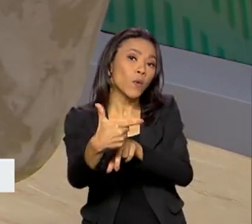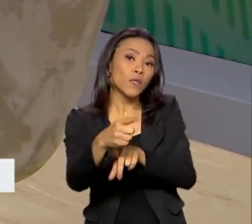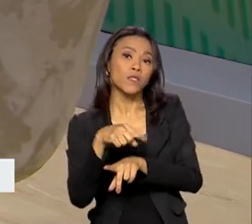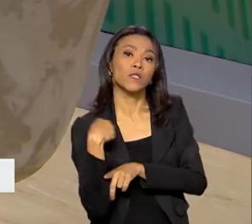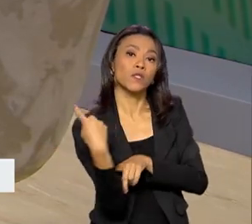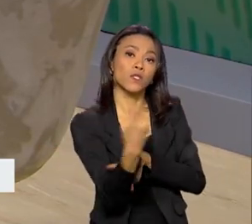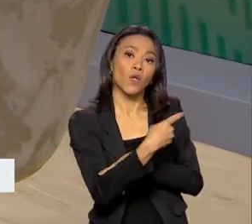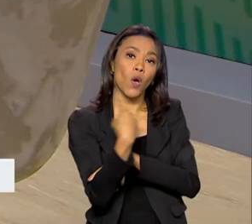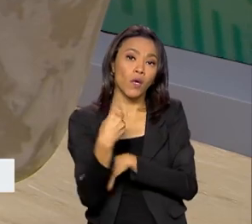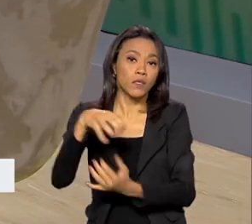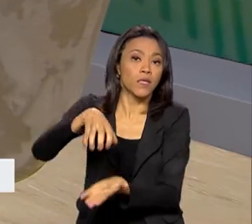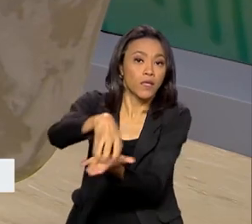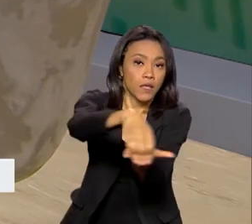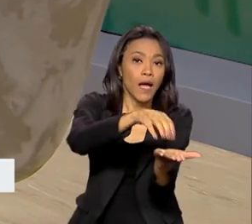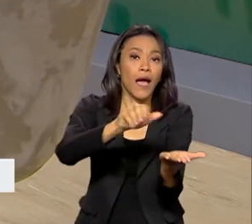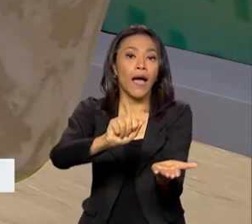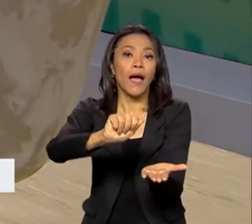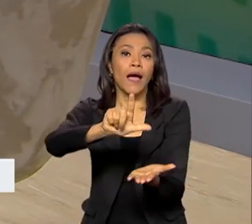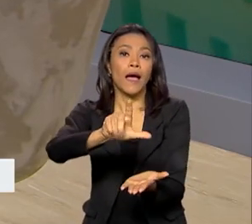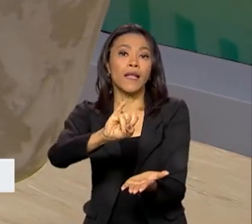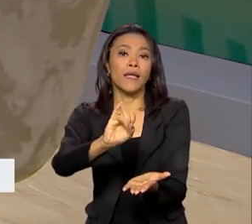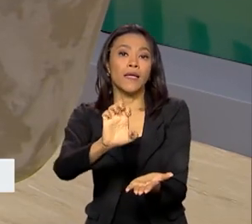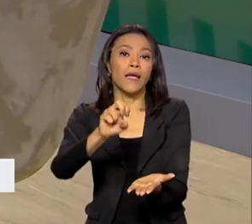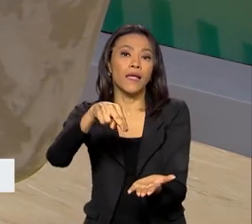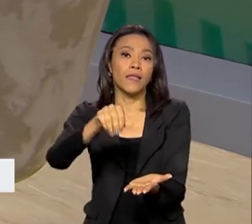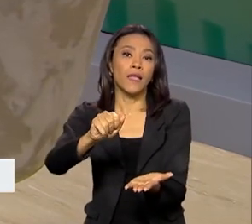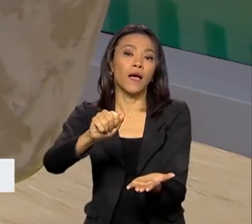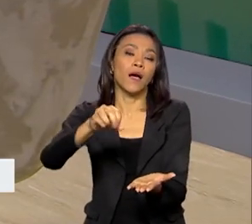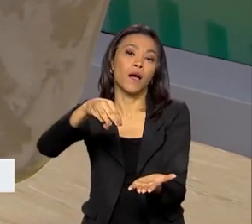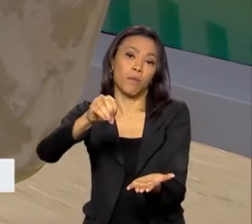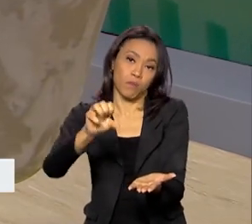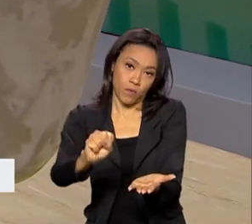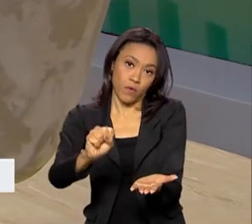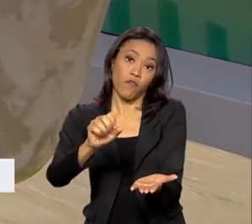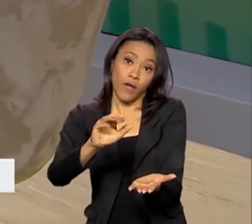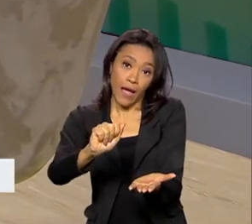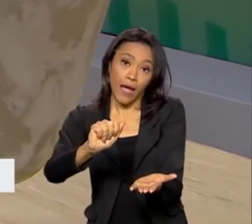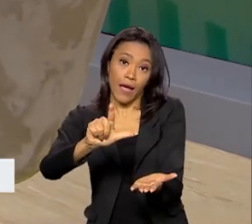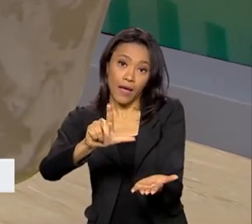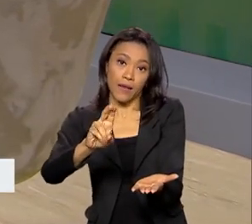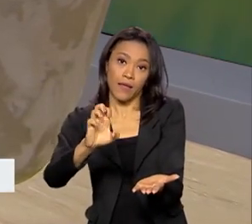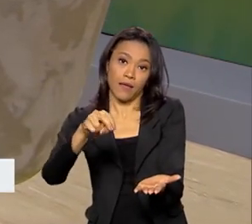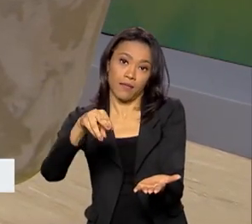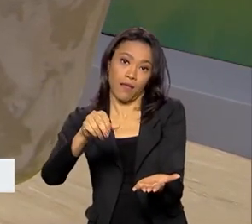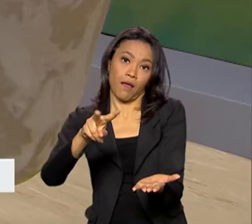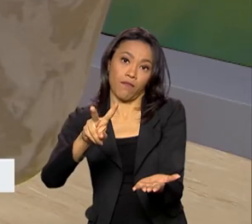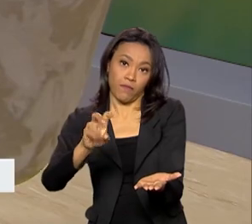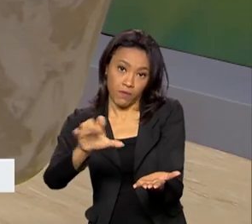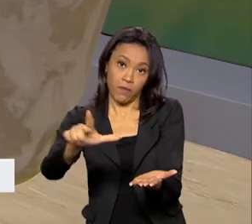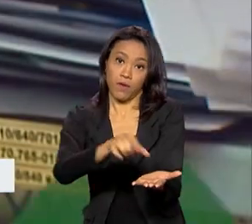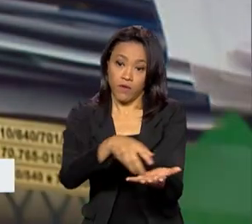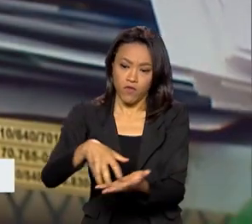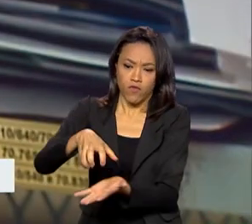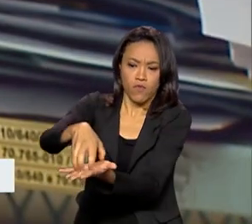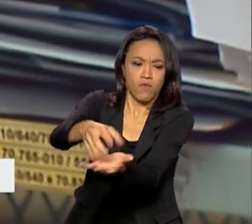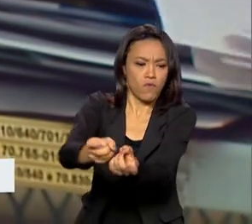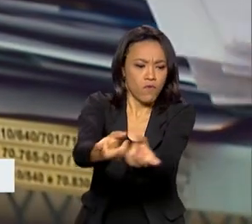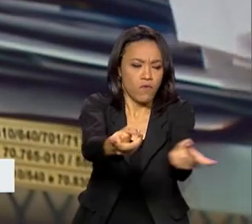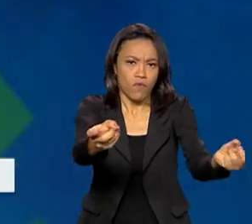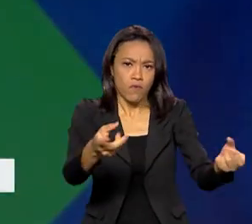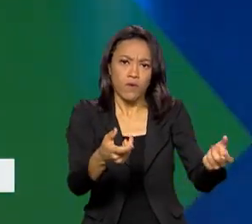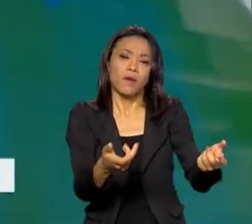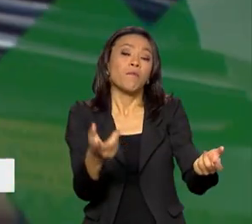desde 2019 e obedecemos uma lógica de utilização imobiliária para